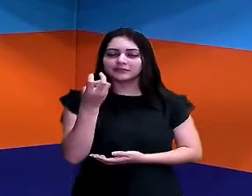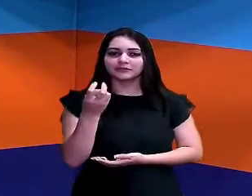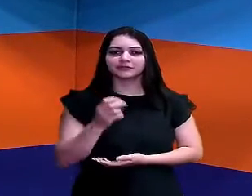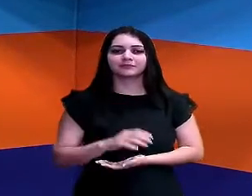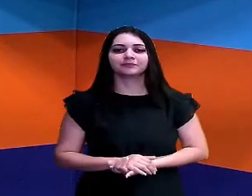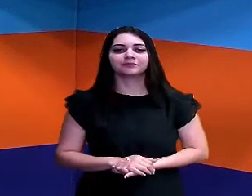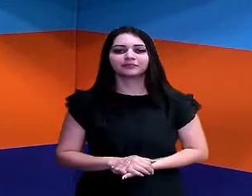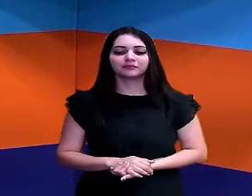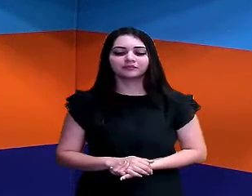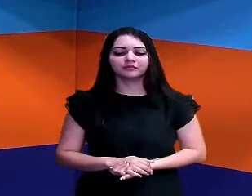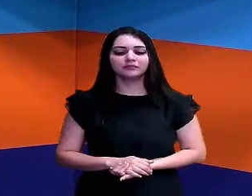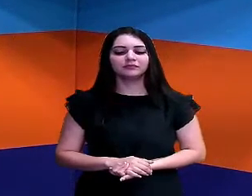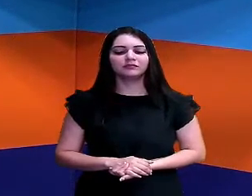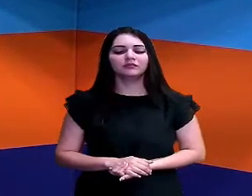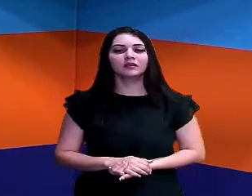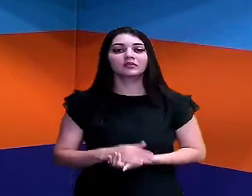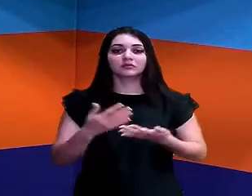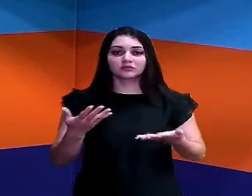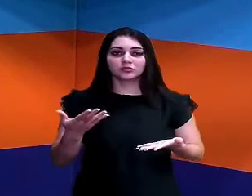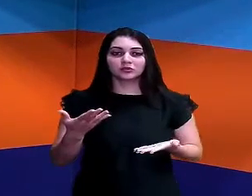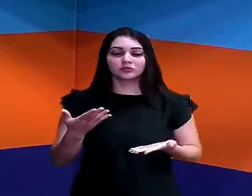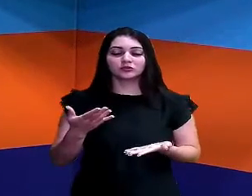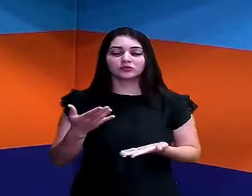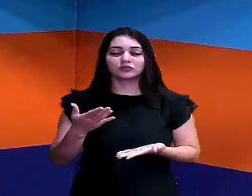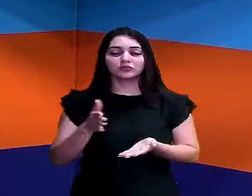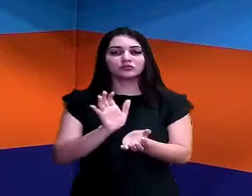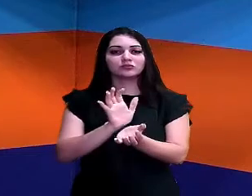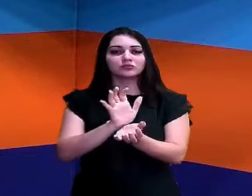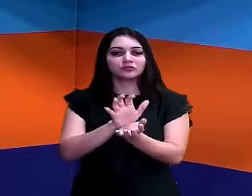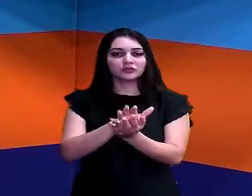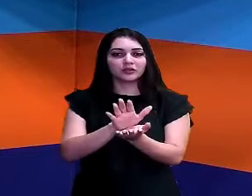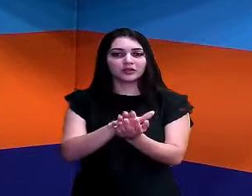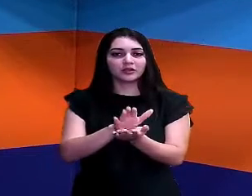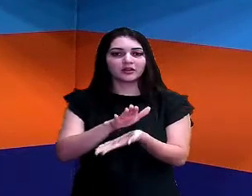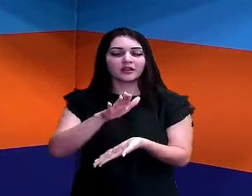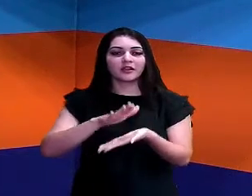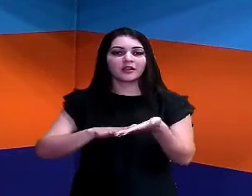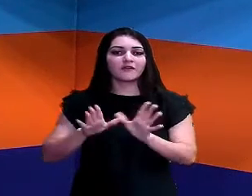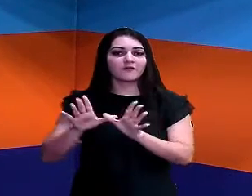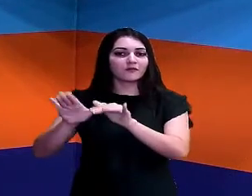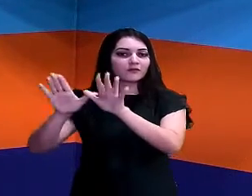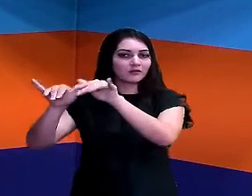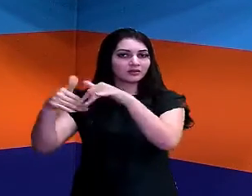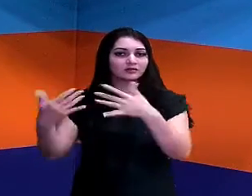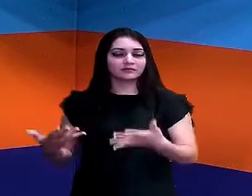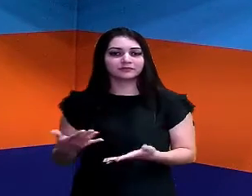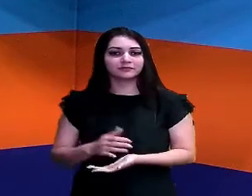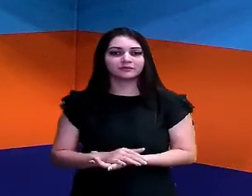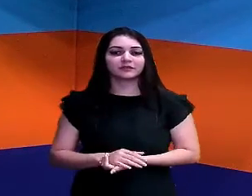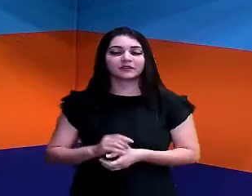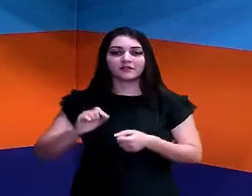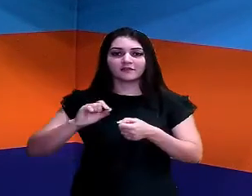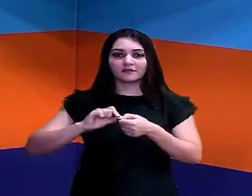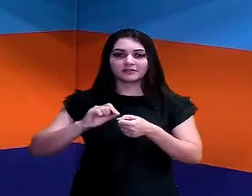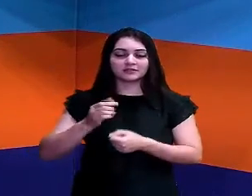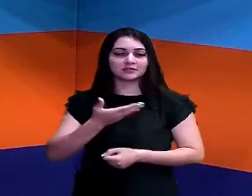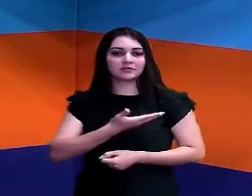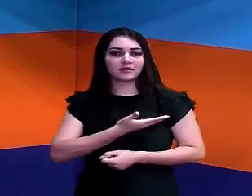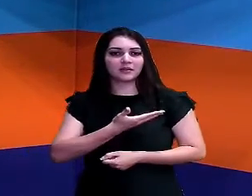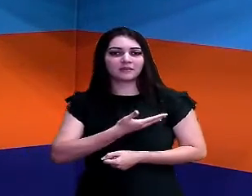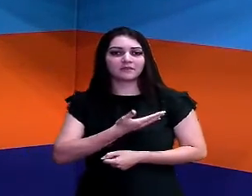situação. Um jacaré voar. Vamos ver outra. Fazer amiguinhos na